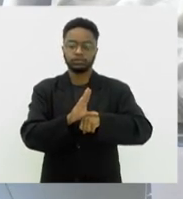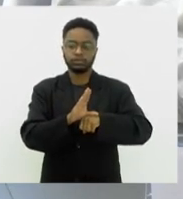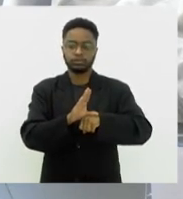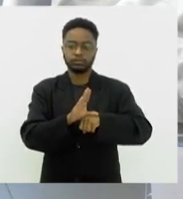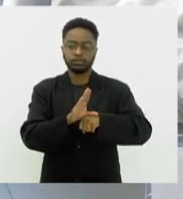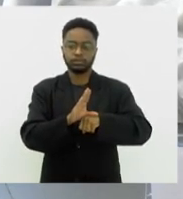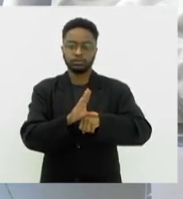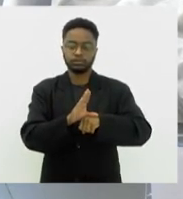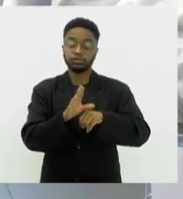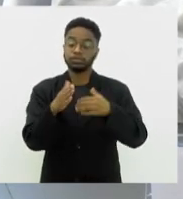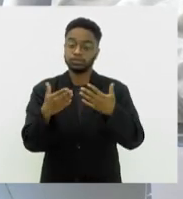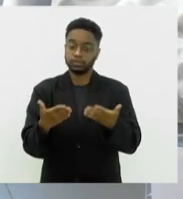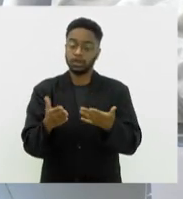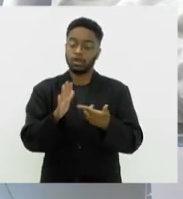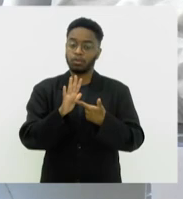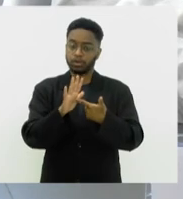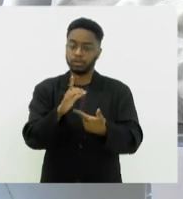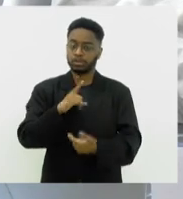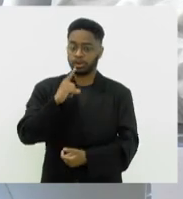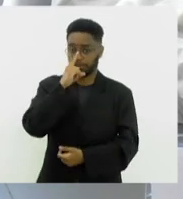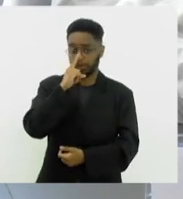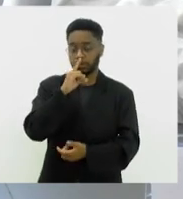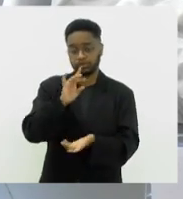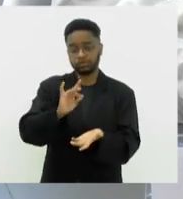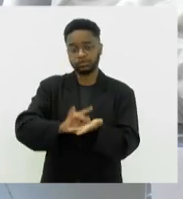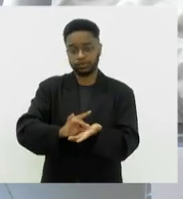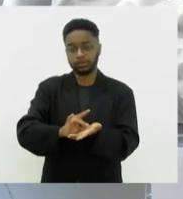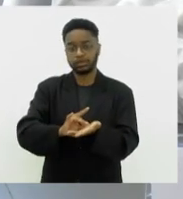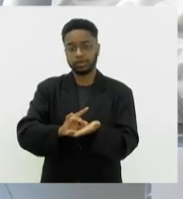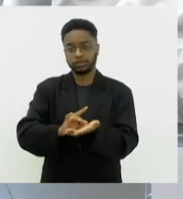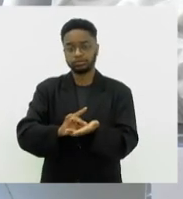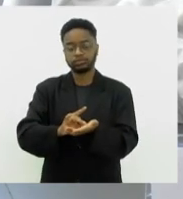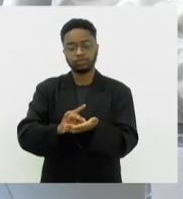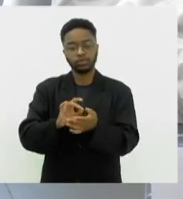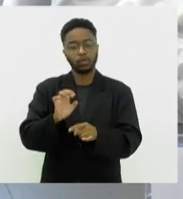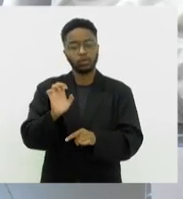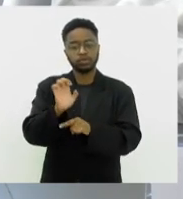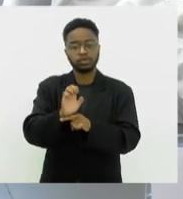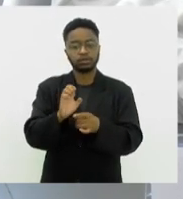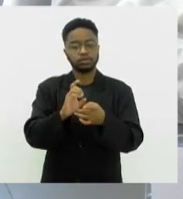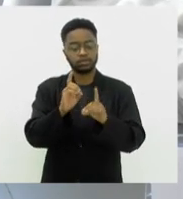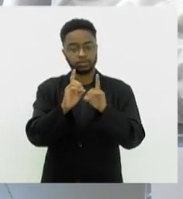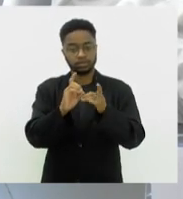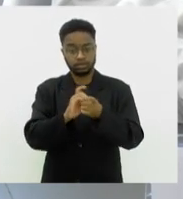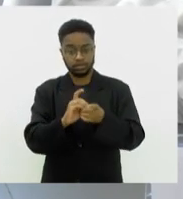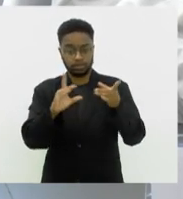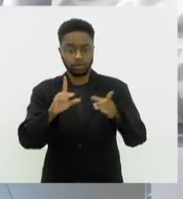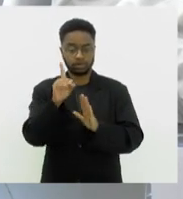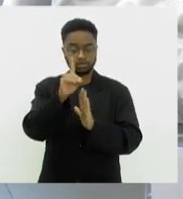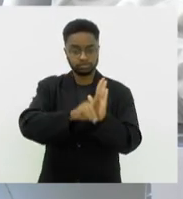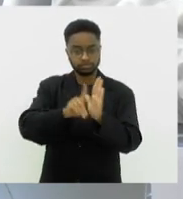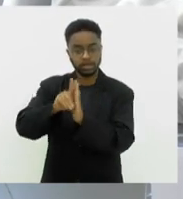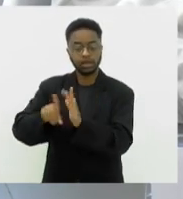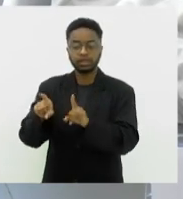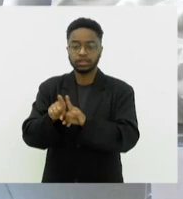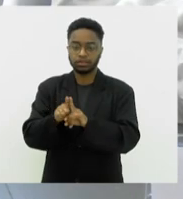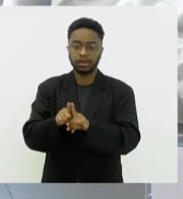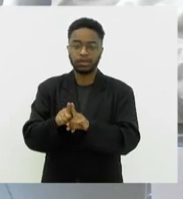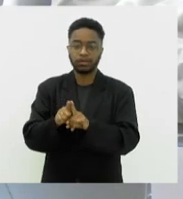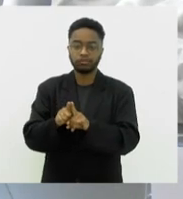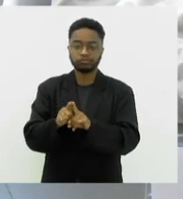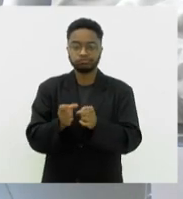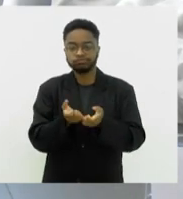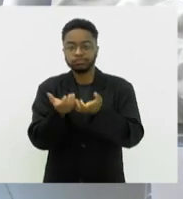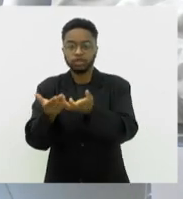a assim riscos concretos à efetividade do Estado democrático de direito além de promover imenso sofrimento às